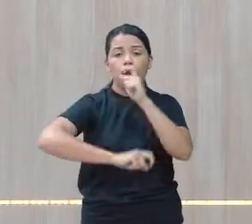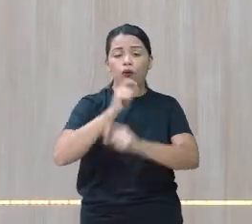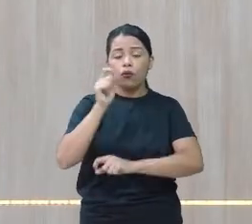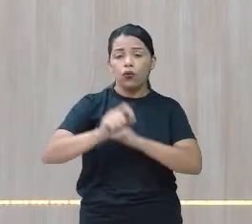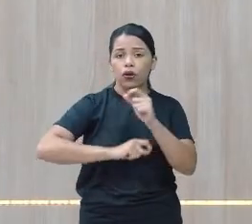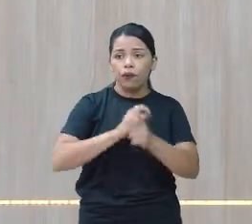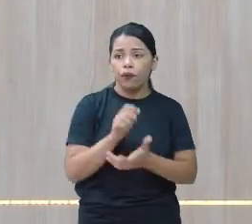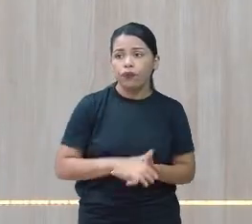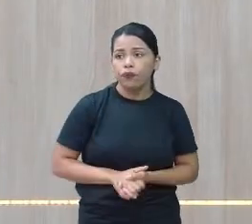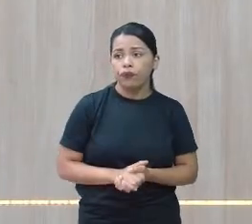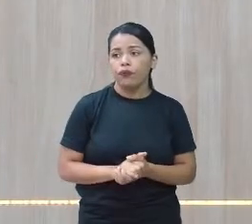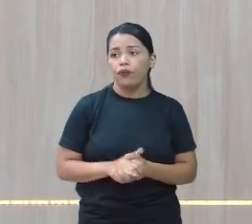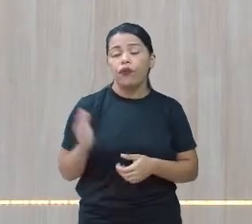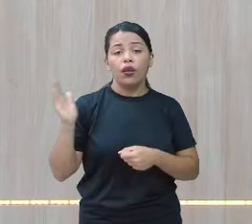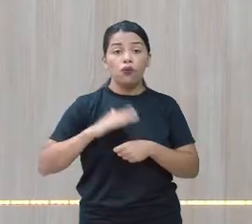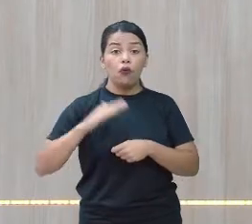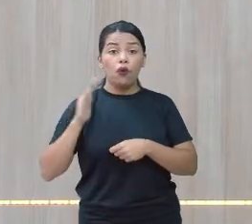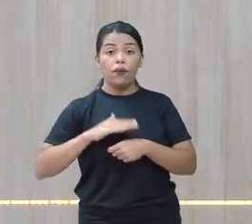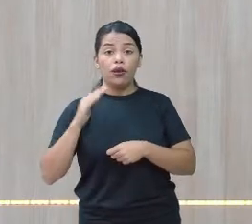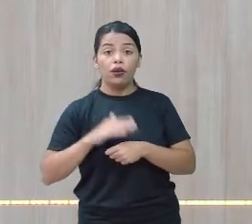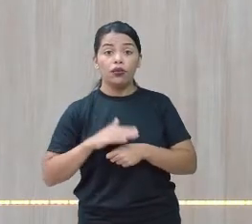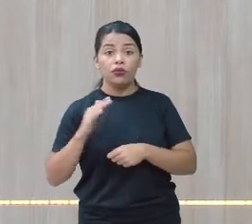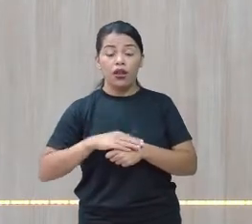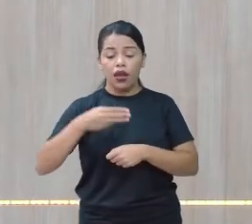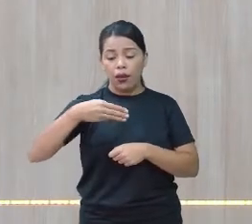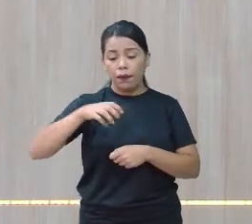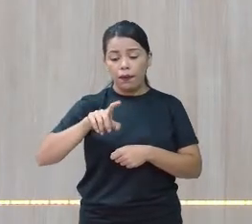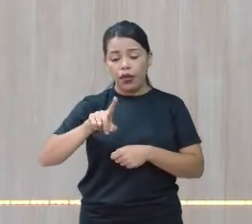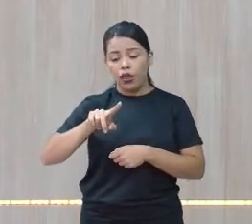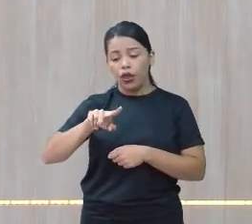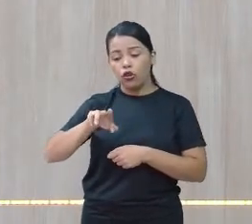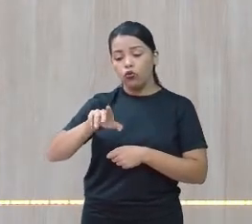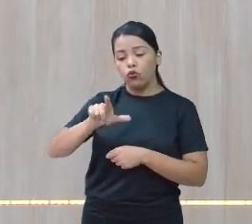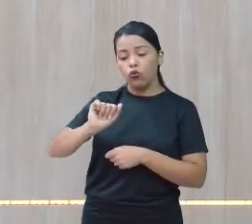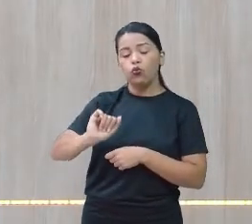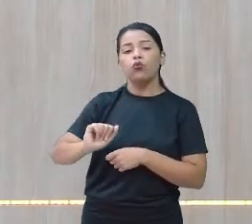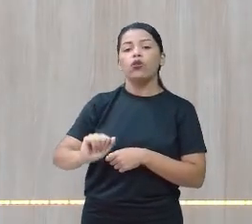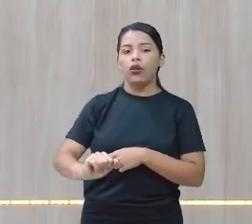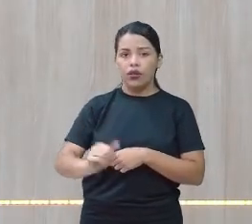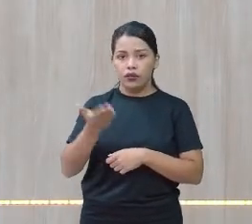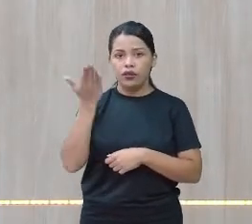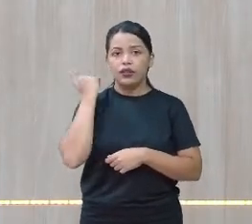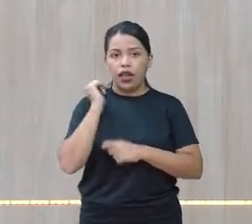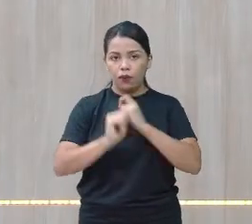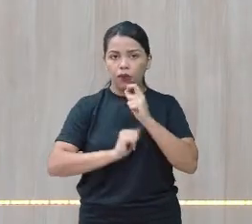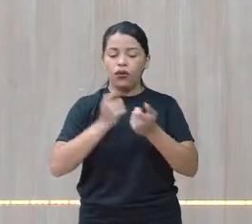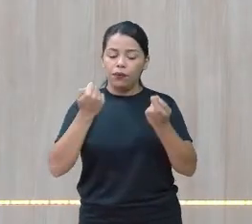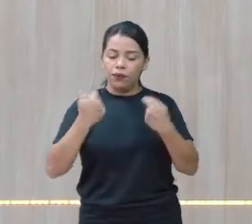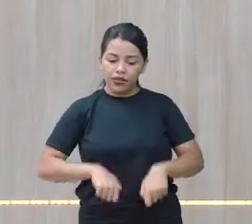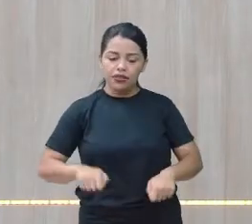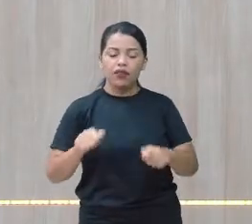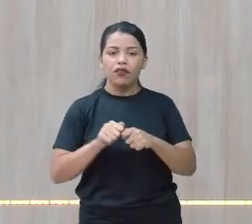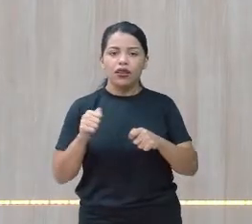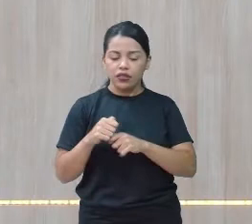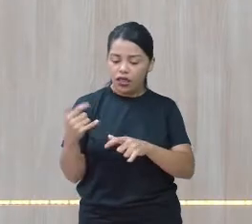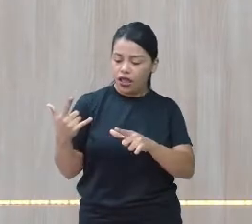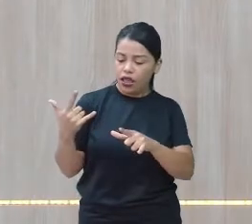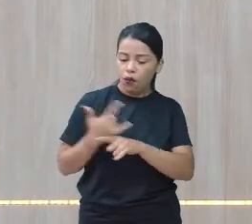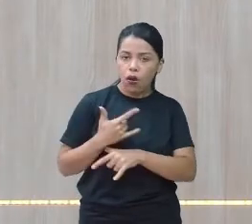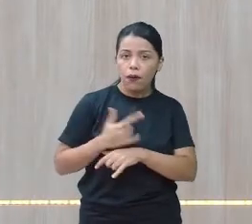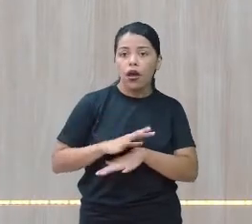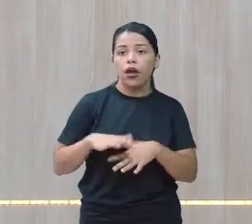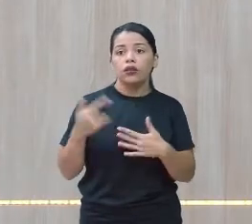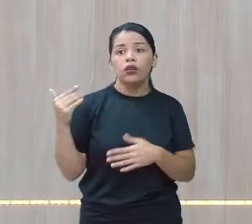da ação da medula. Então, a medula, sim, ela cumpre ordens, ela sabe o que tem que fazer, mas, neste